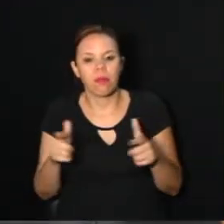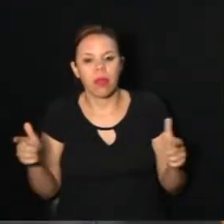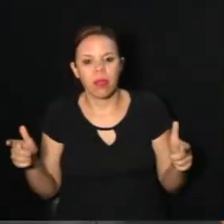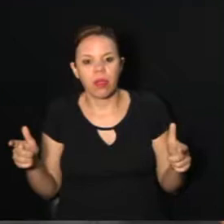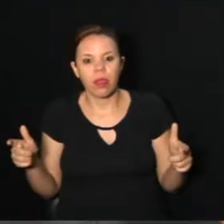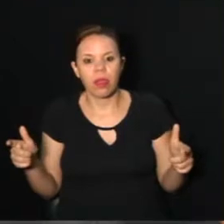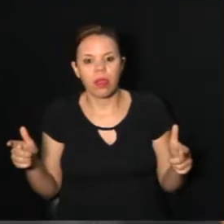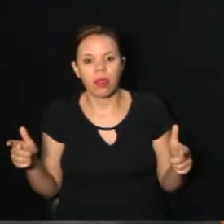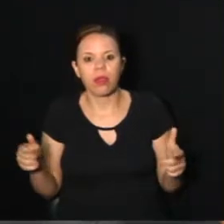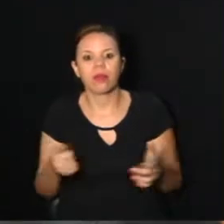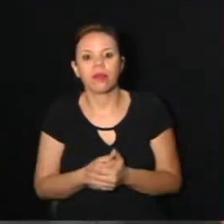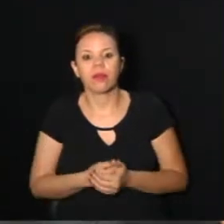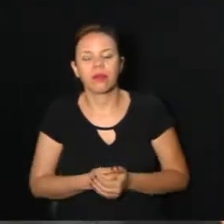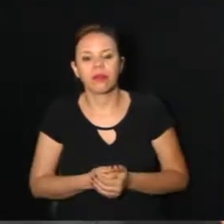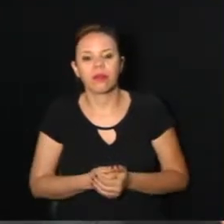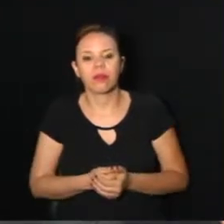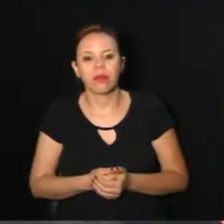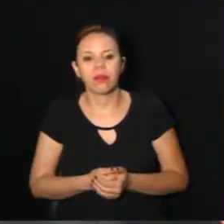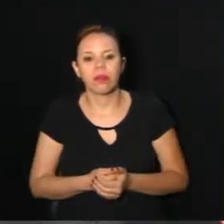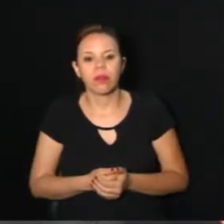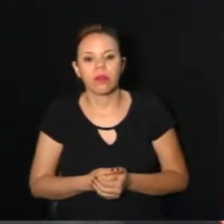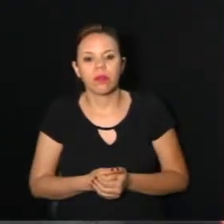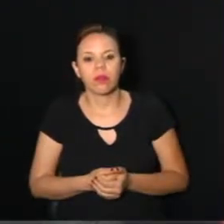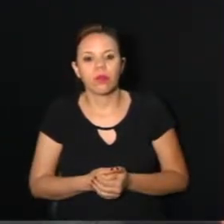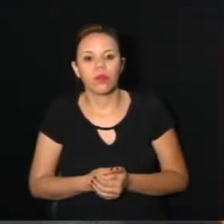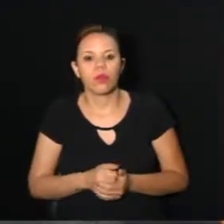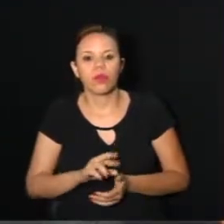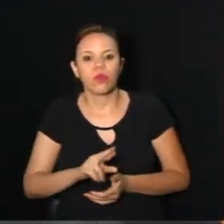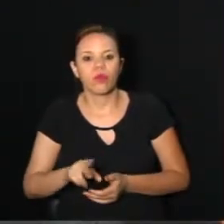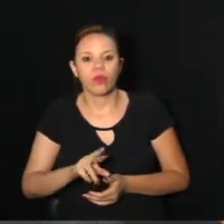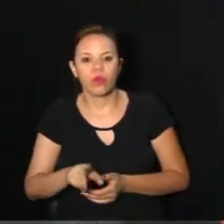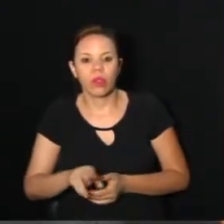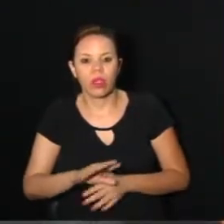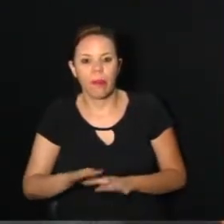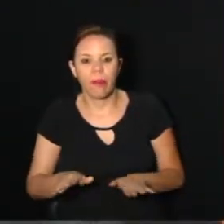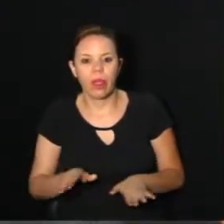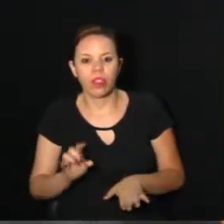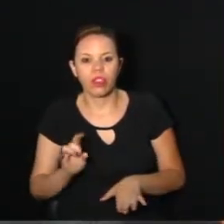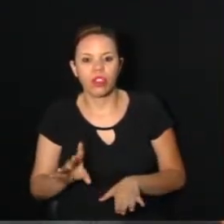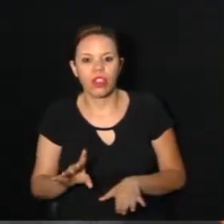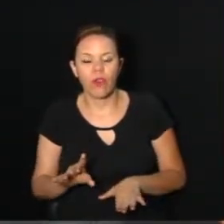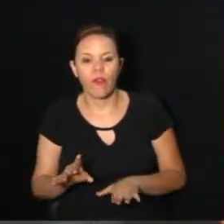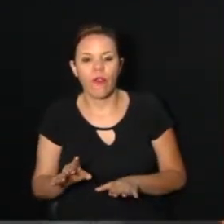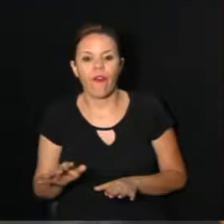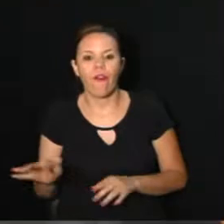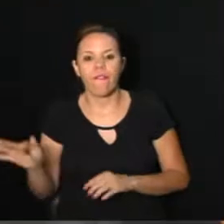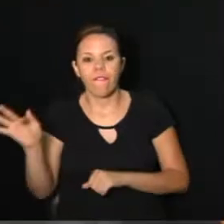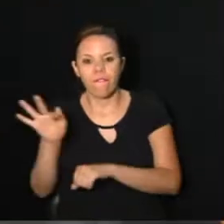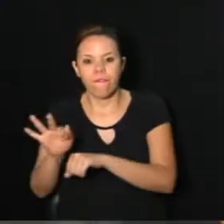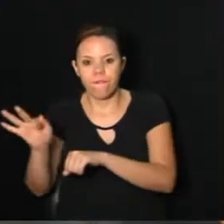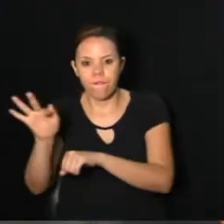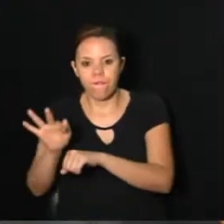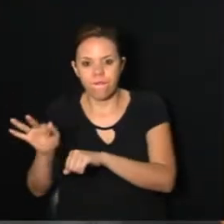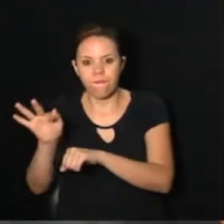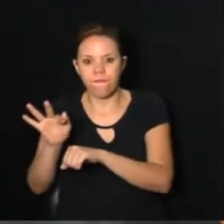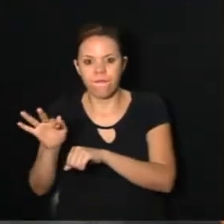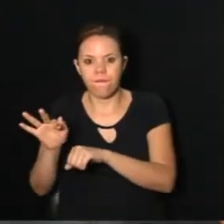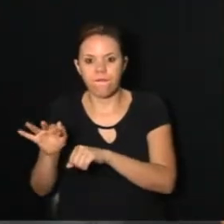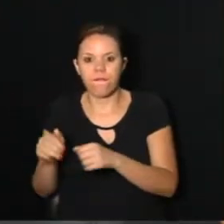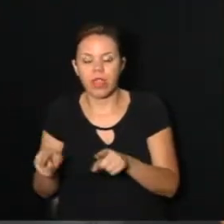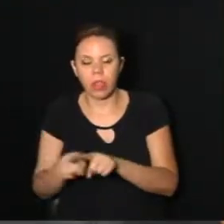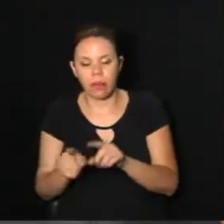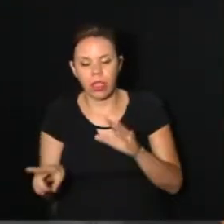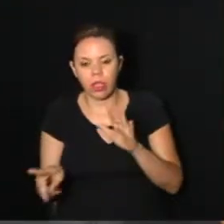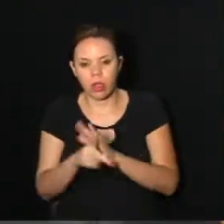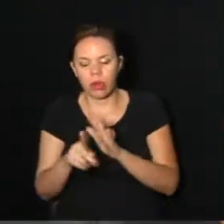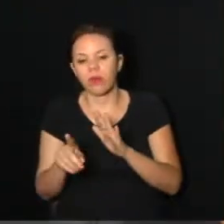para a absorção de uma mão de obra que não seria mais formal, mas seria uma mão de obra empresarial,